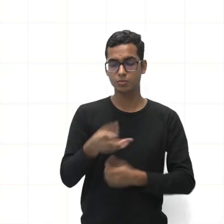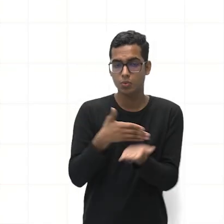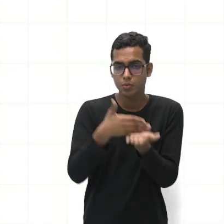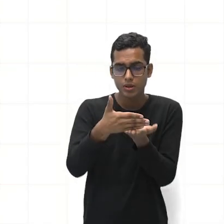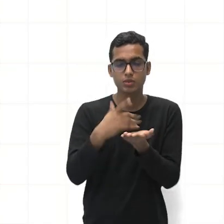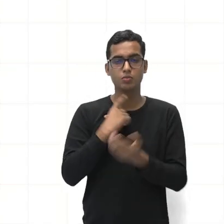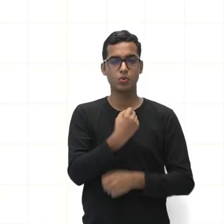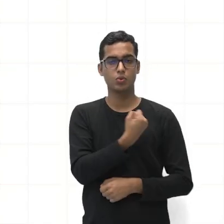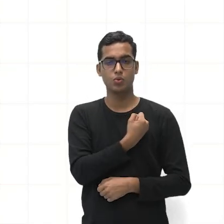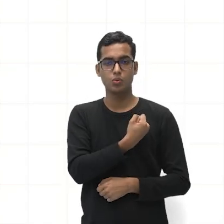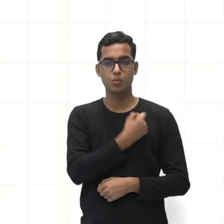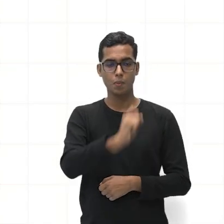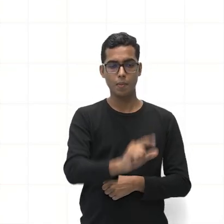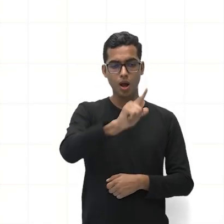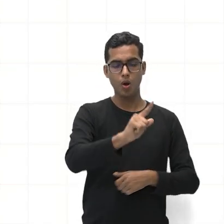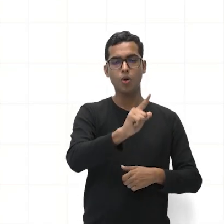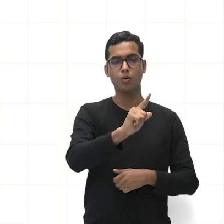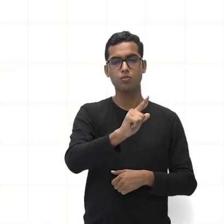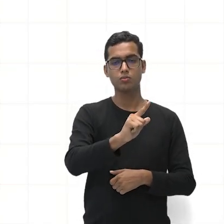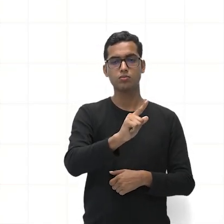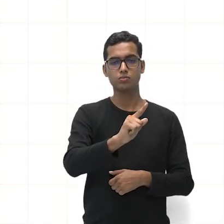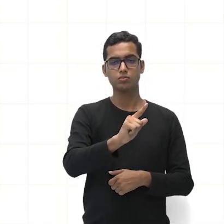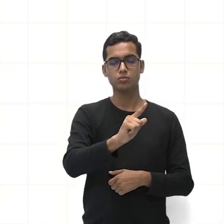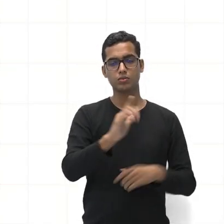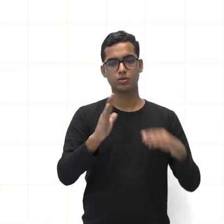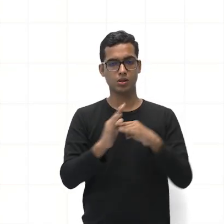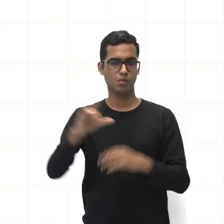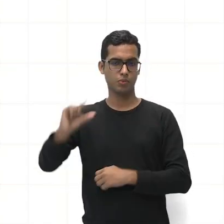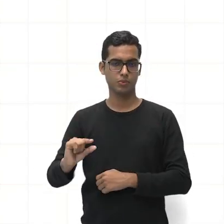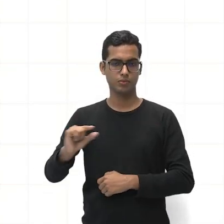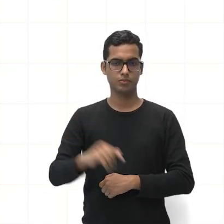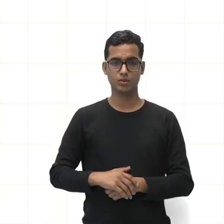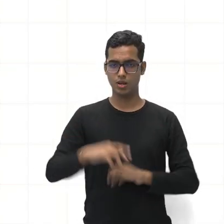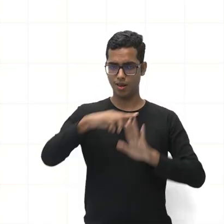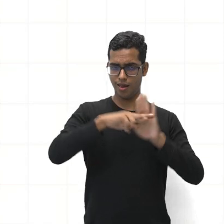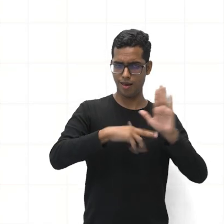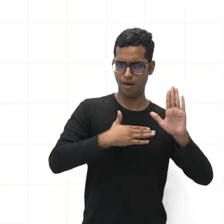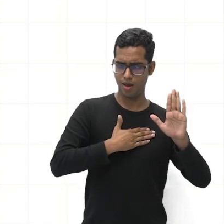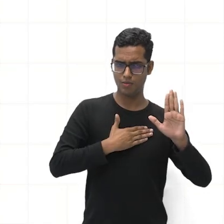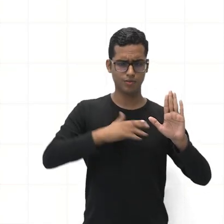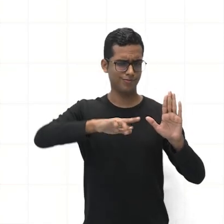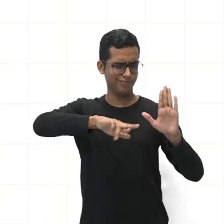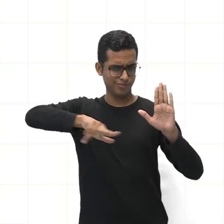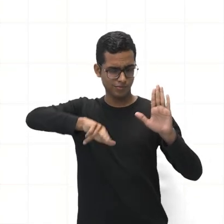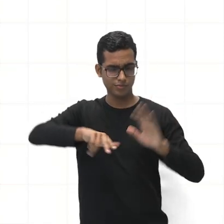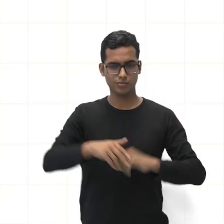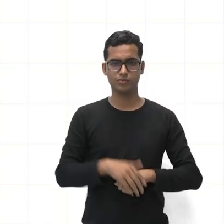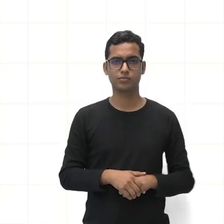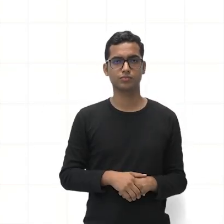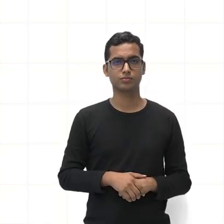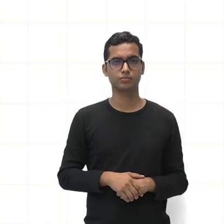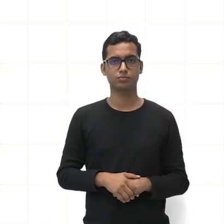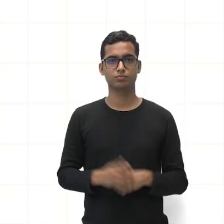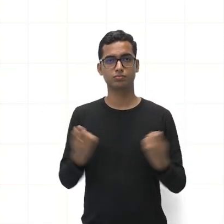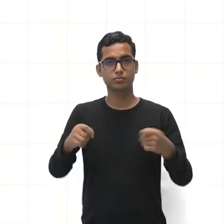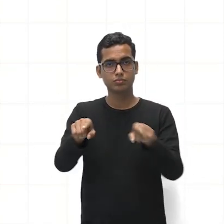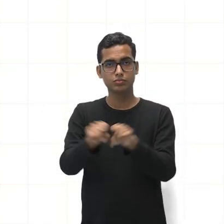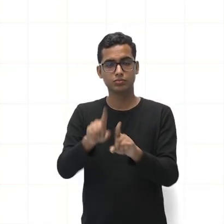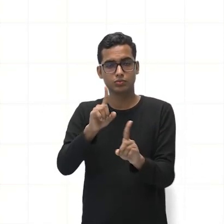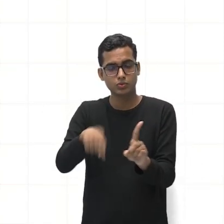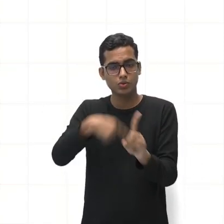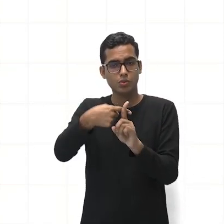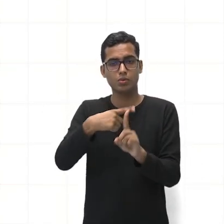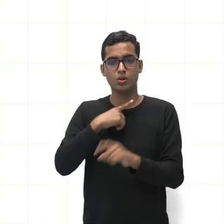menor. Pessoal, essa última parte ela não é via de regra. Você pode muito bem, né, somar do menor para o